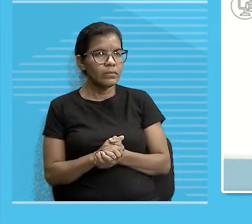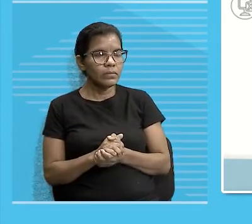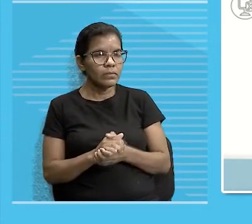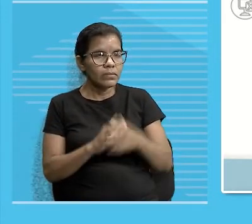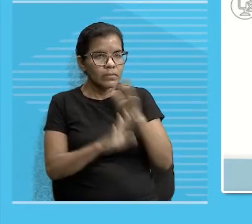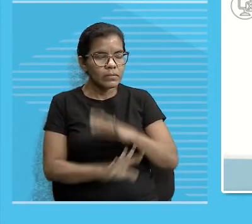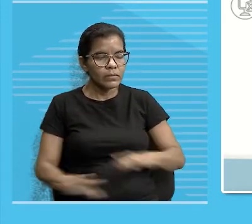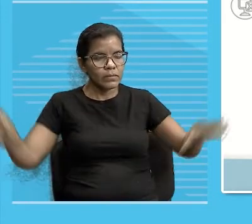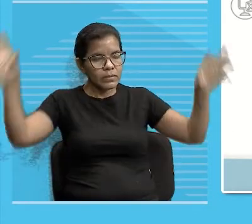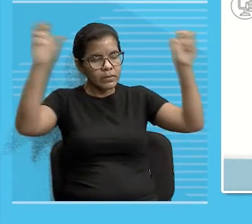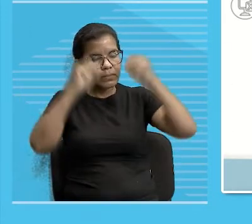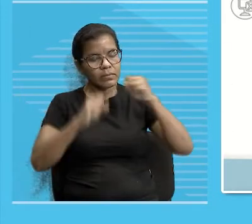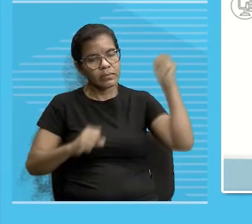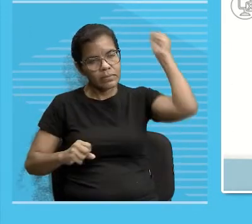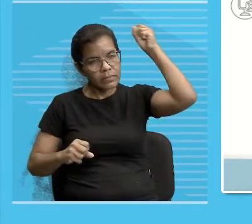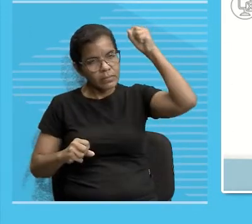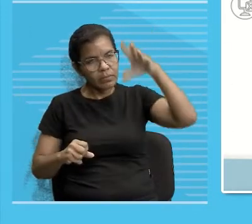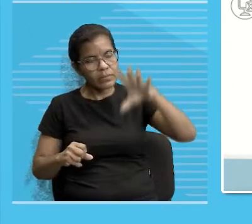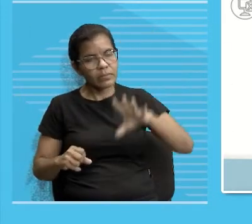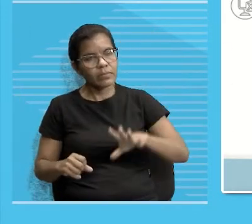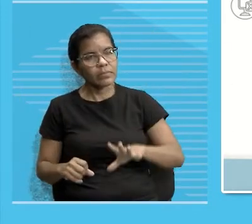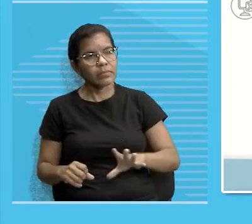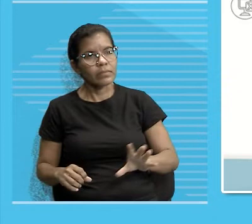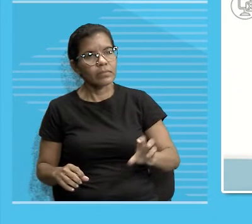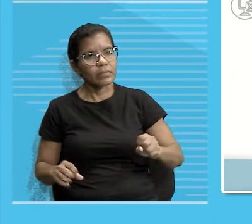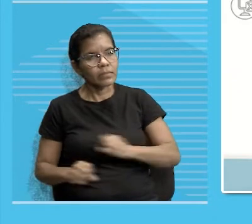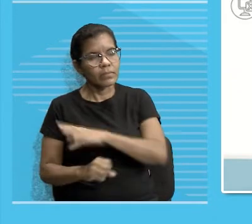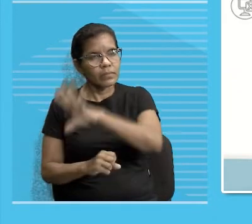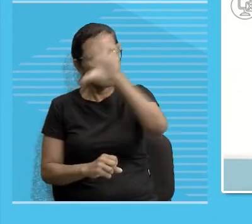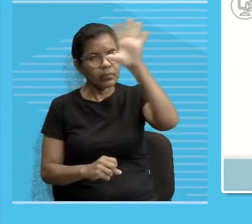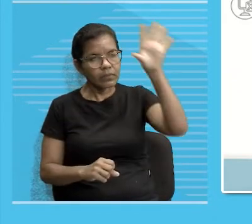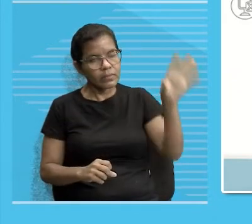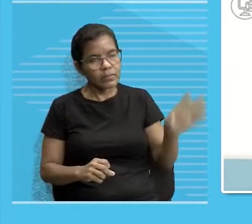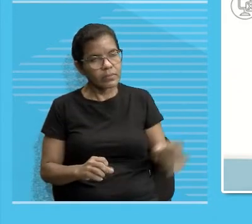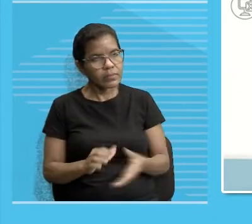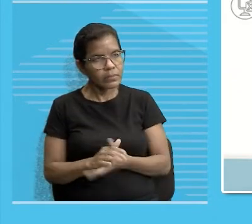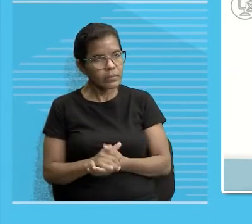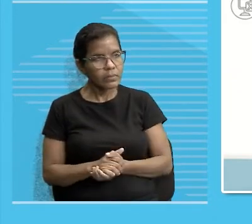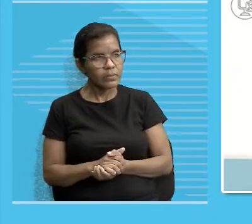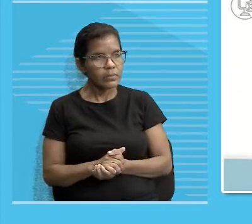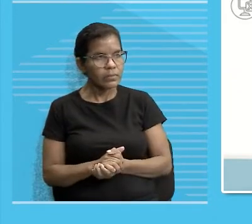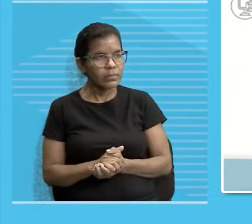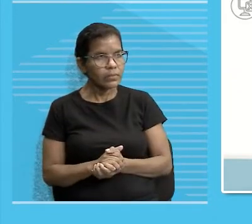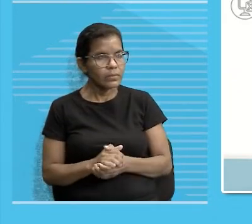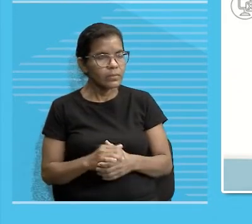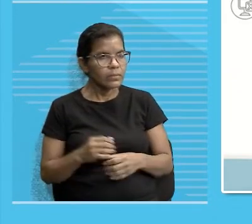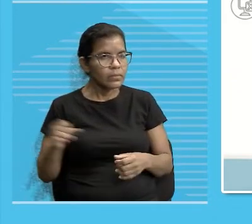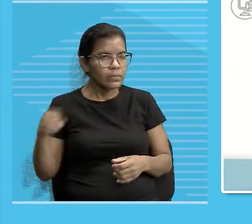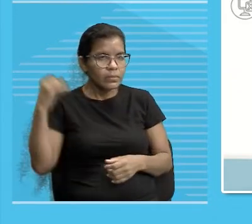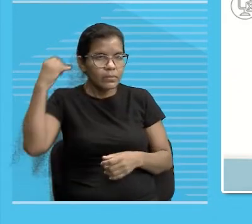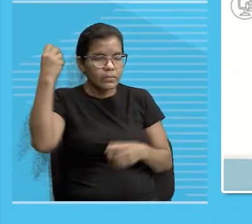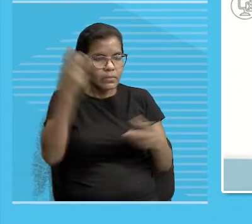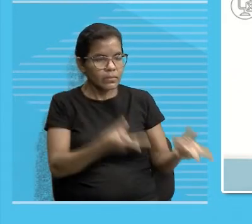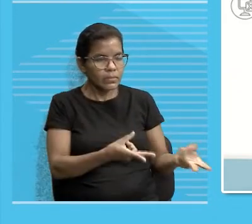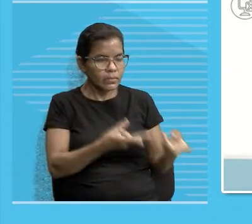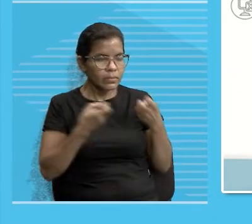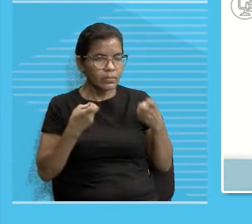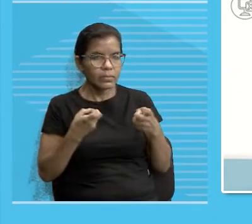Efeitos de iluminação, tá bom? Efeitos de iluminação. Interessante também a gente perceber